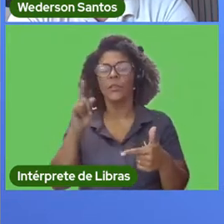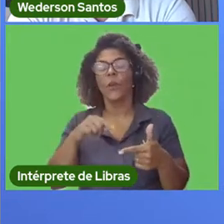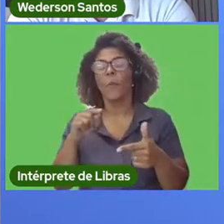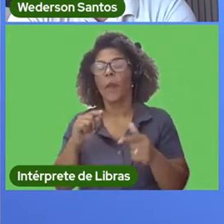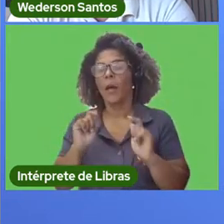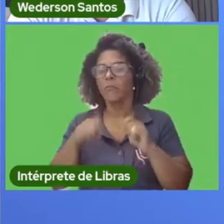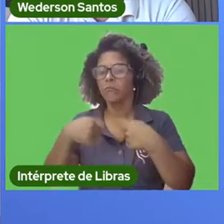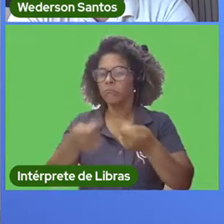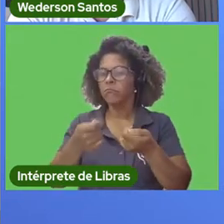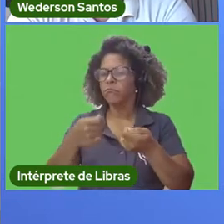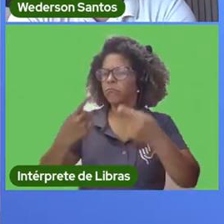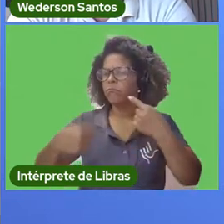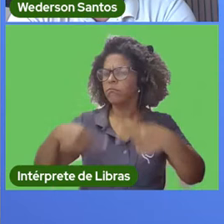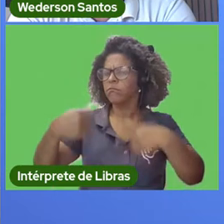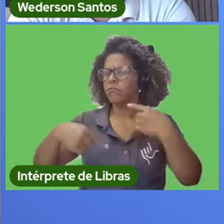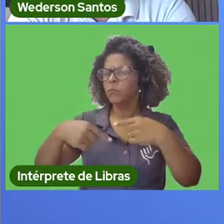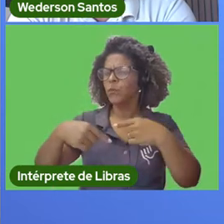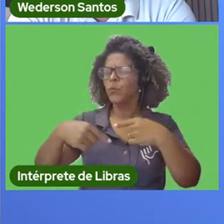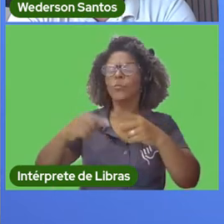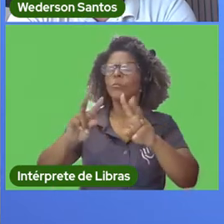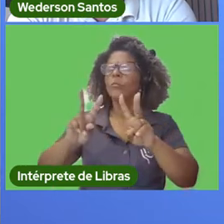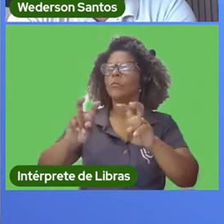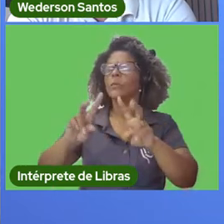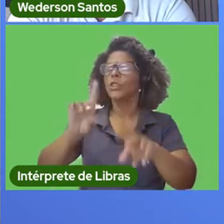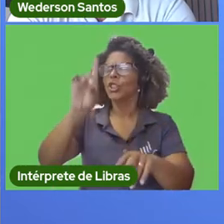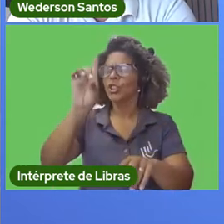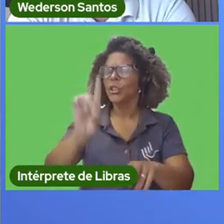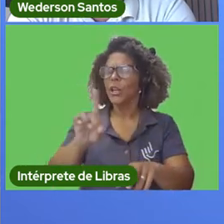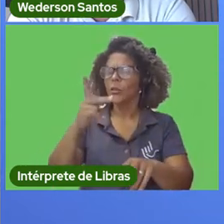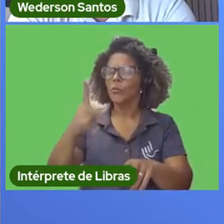do debate sobre direitos dessas pessoas, né?